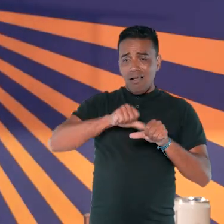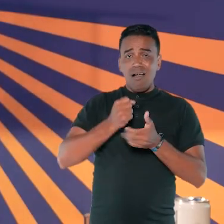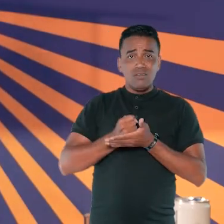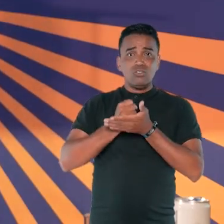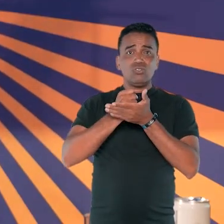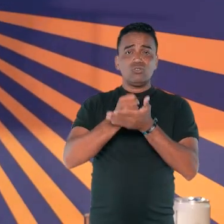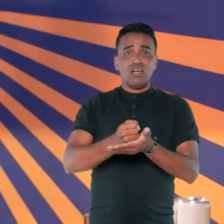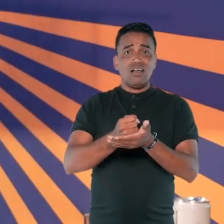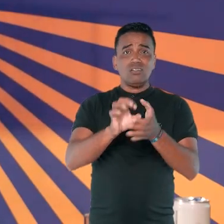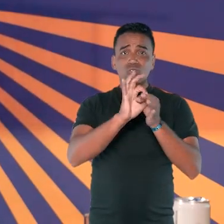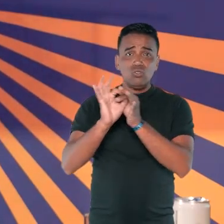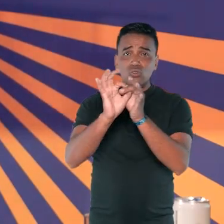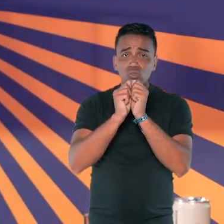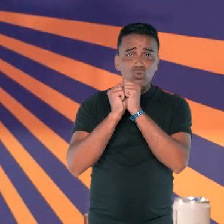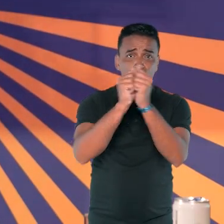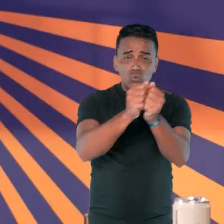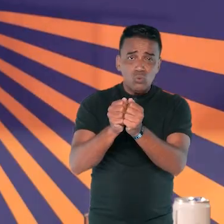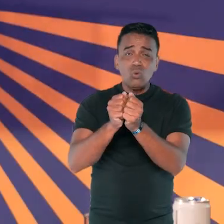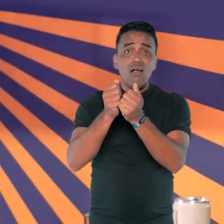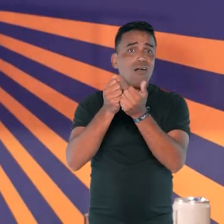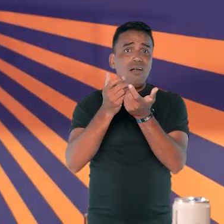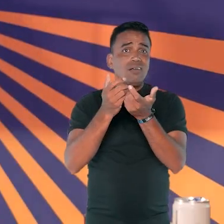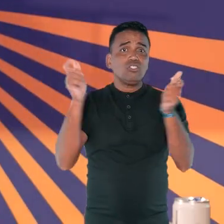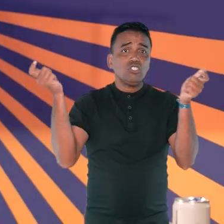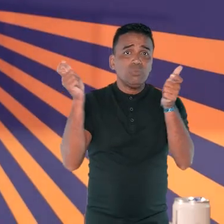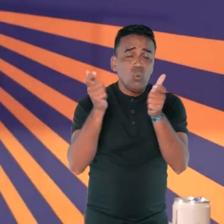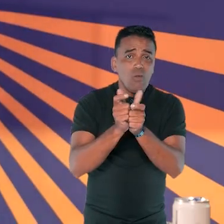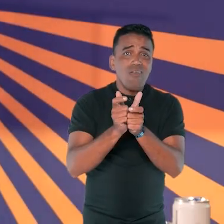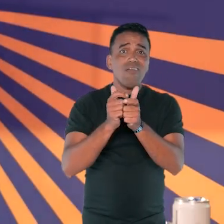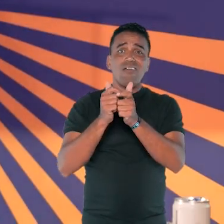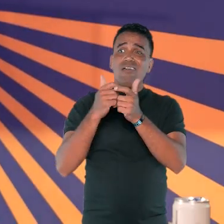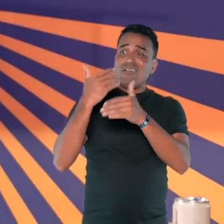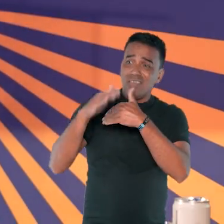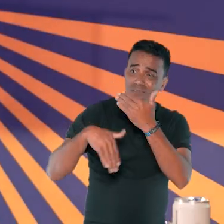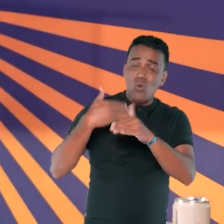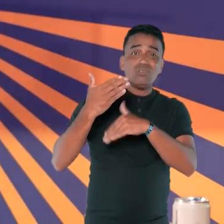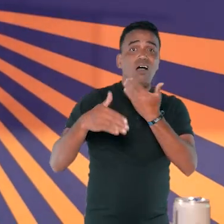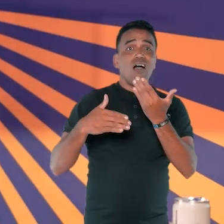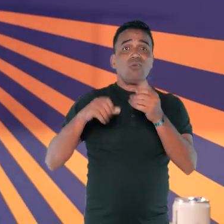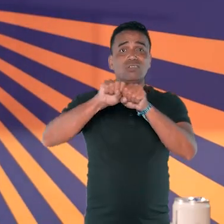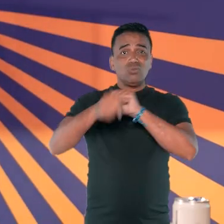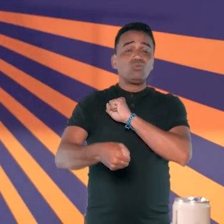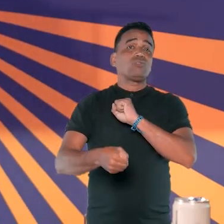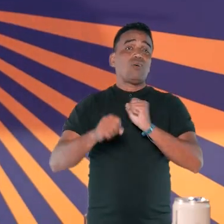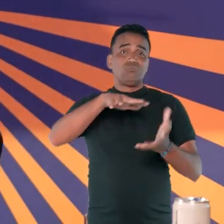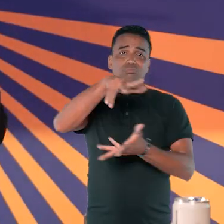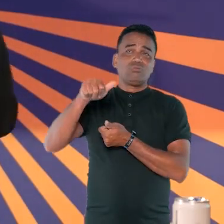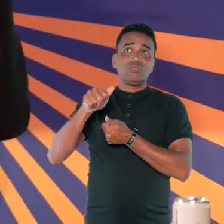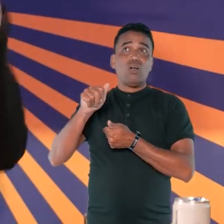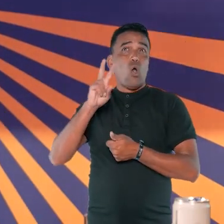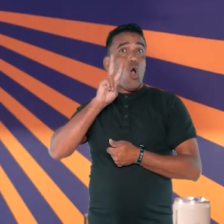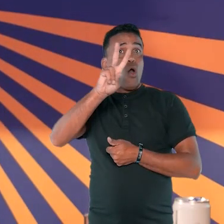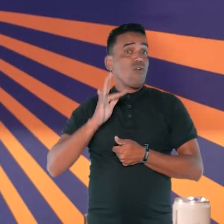e, junto com todos os outros, reverter essa destruição. E quando eu digo que é preciso que a gente olhe o futuro para aprender